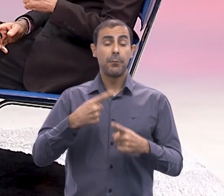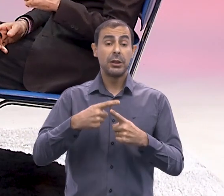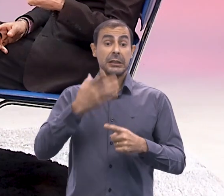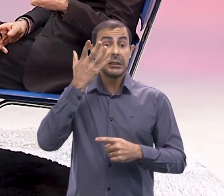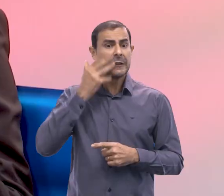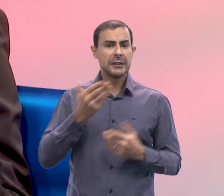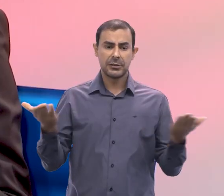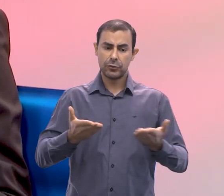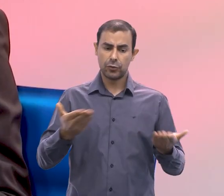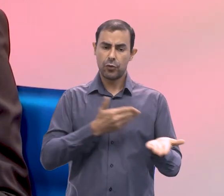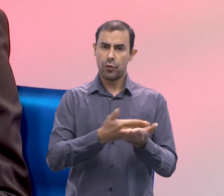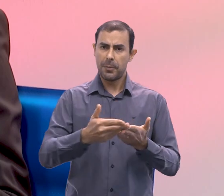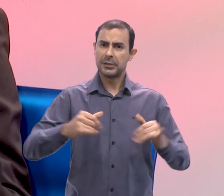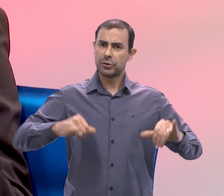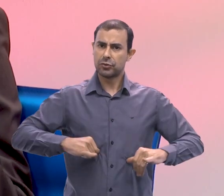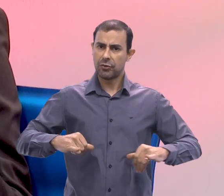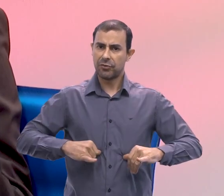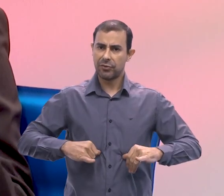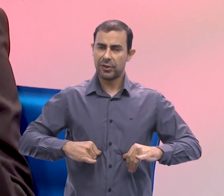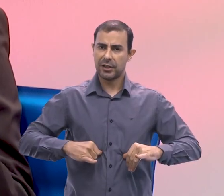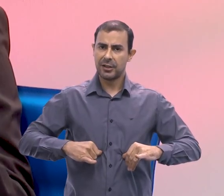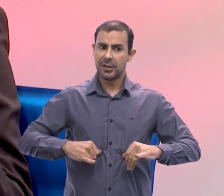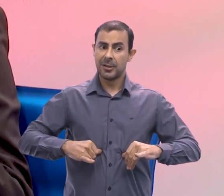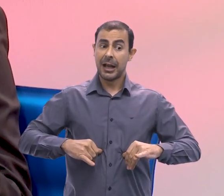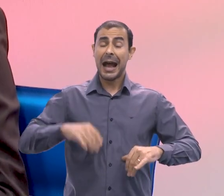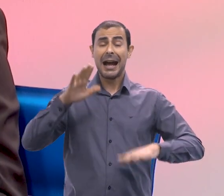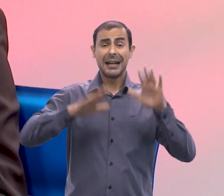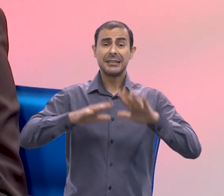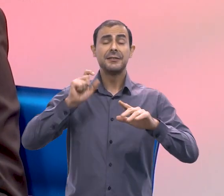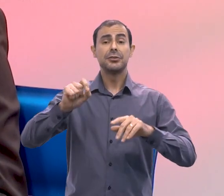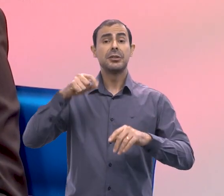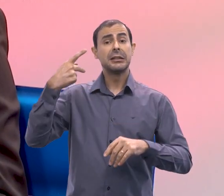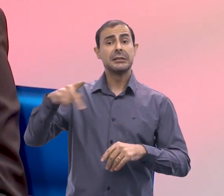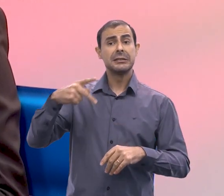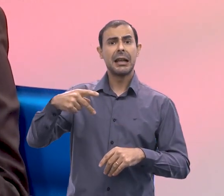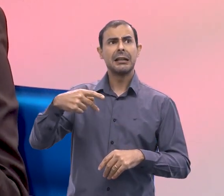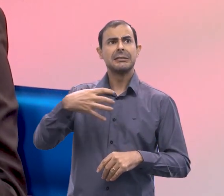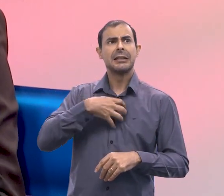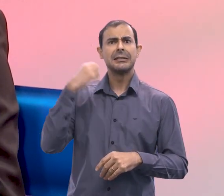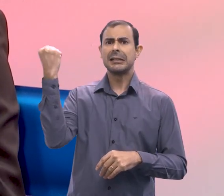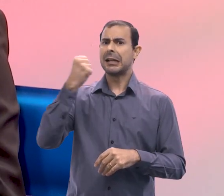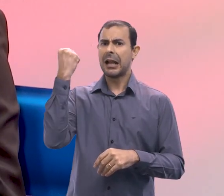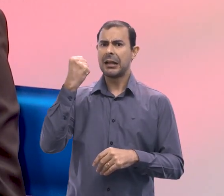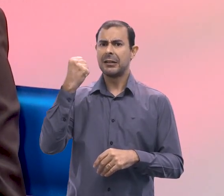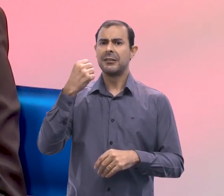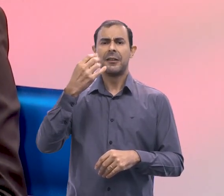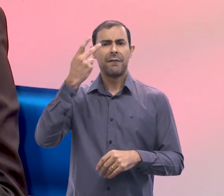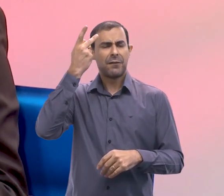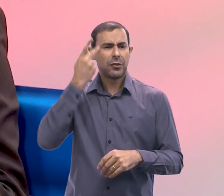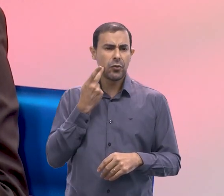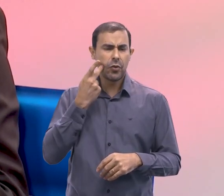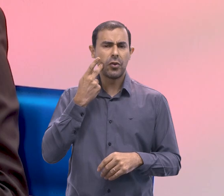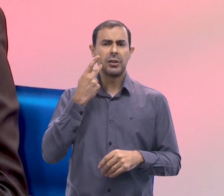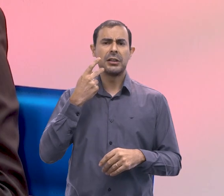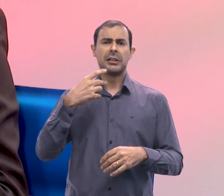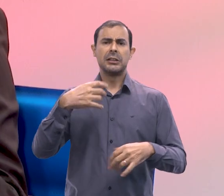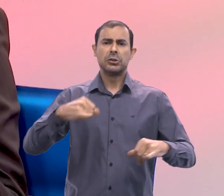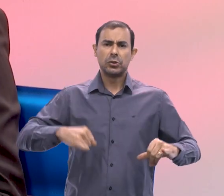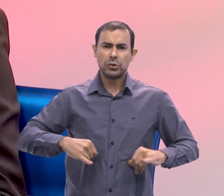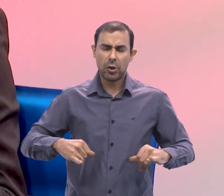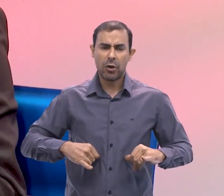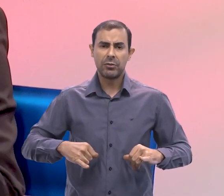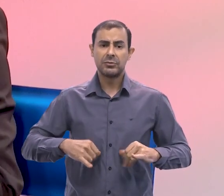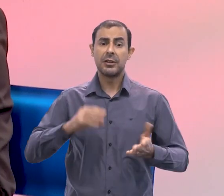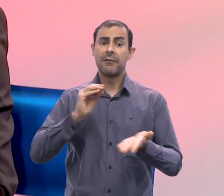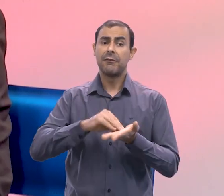estão passando por sofrimento agora, dependendo da gravidade do sofrimento, da vergonha e da falta